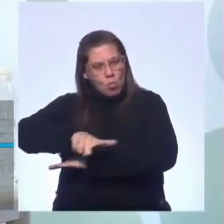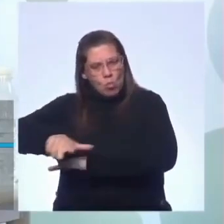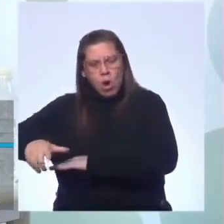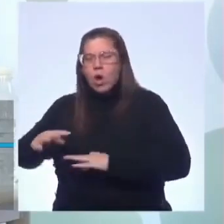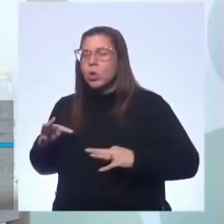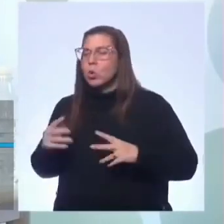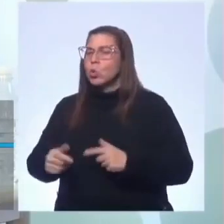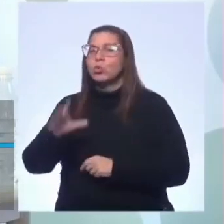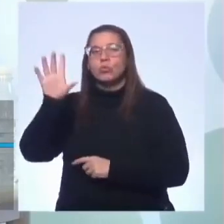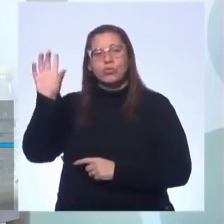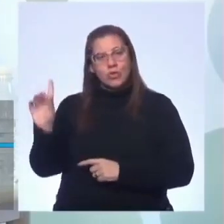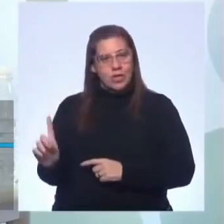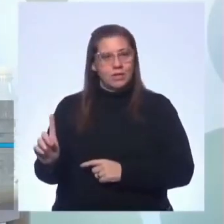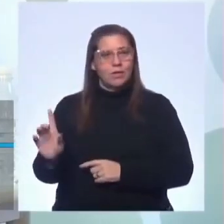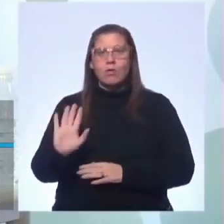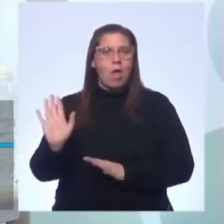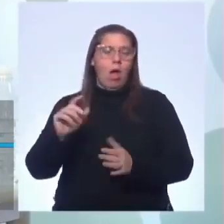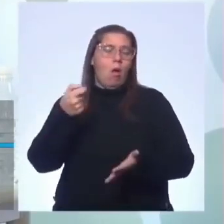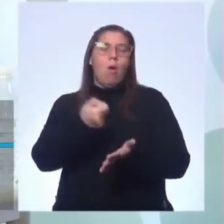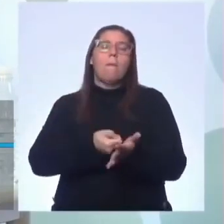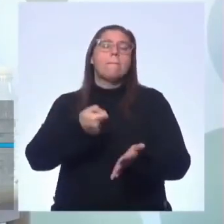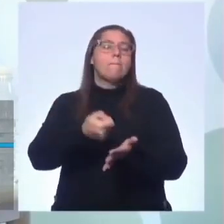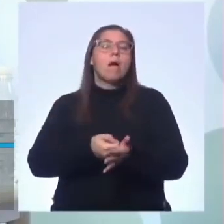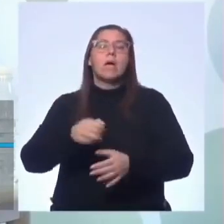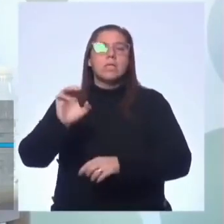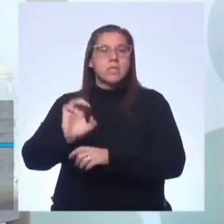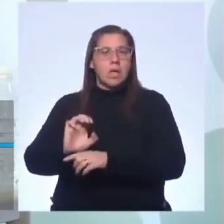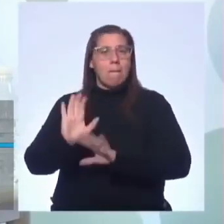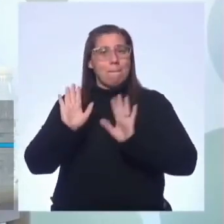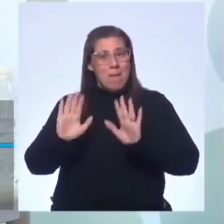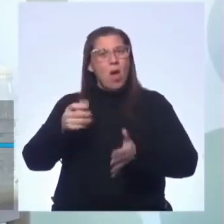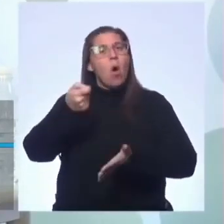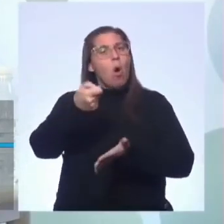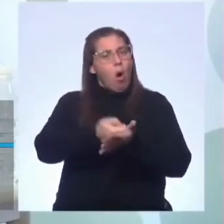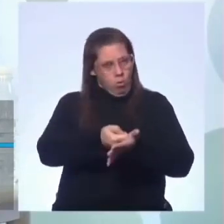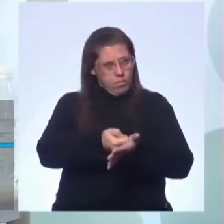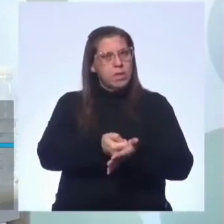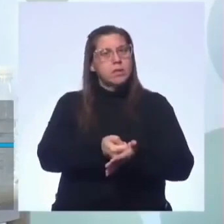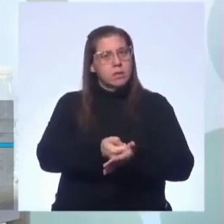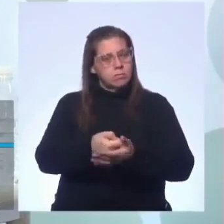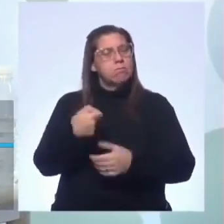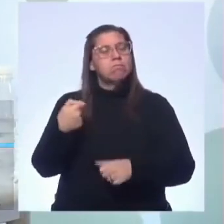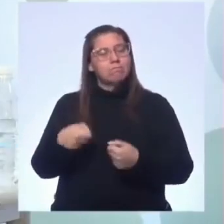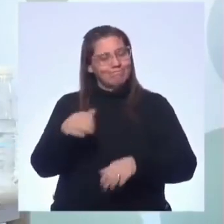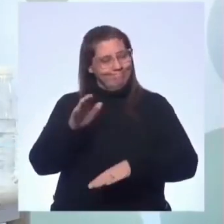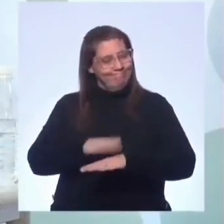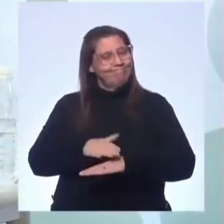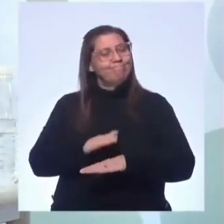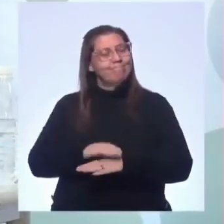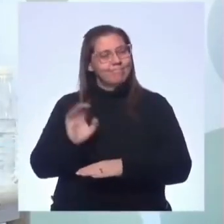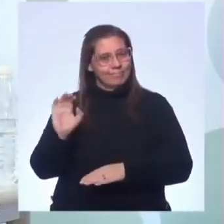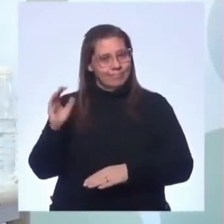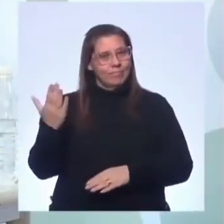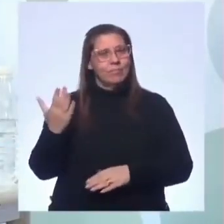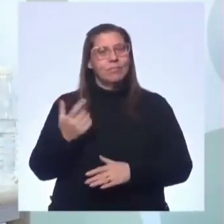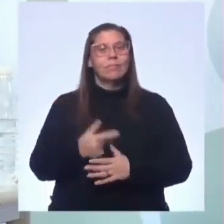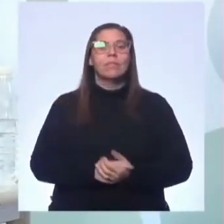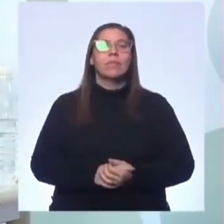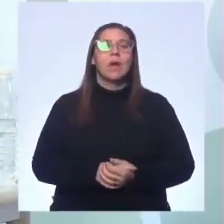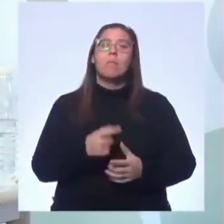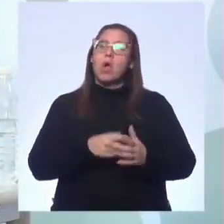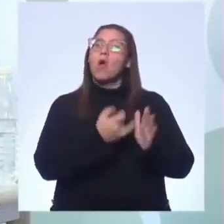um direito, né, não é uma obrigação do Estado, e sim um dever que deve ser cumprido, tá? Até porque a cobrança